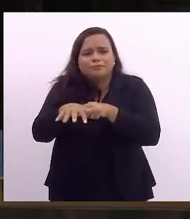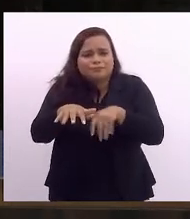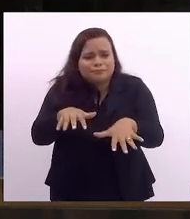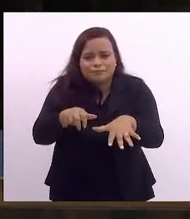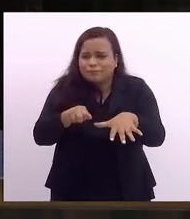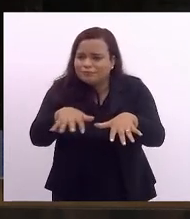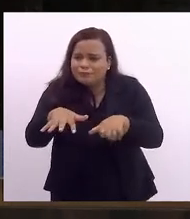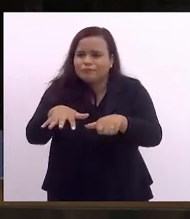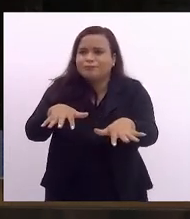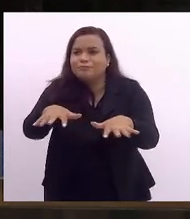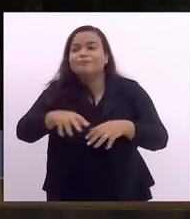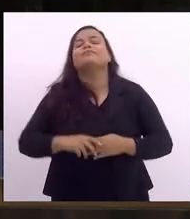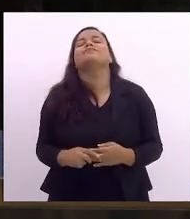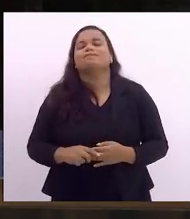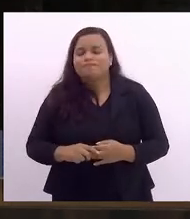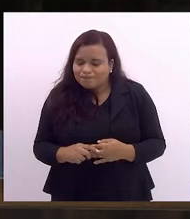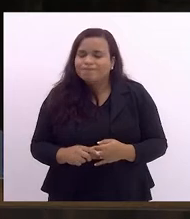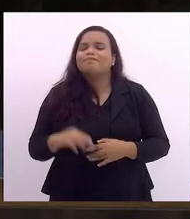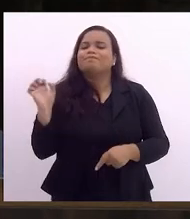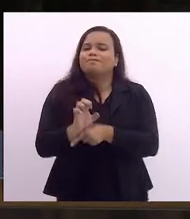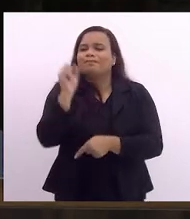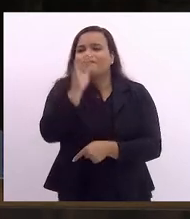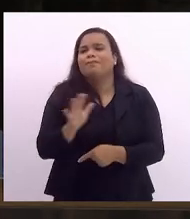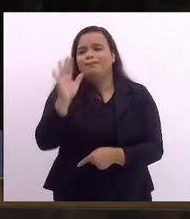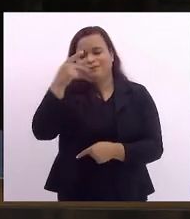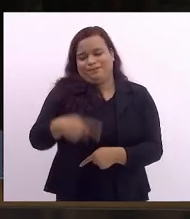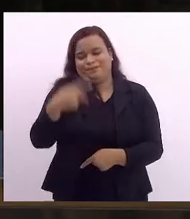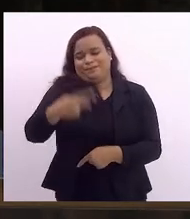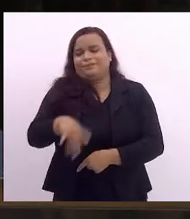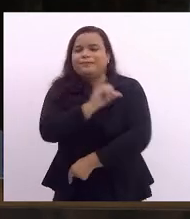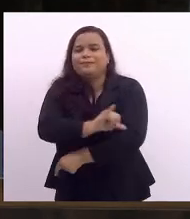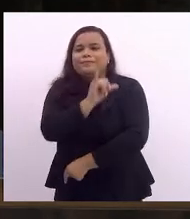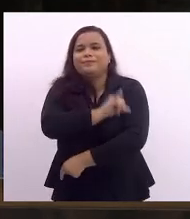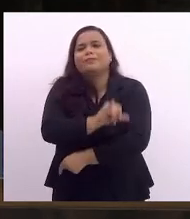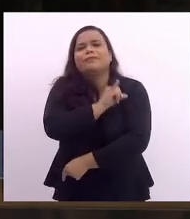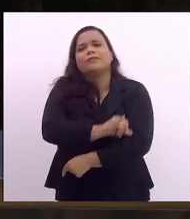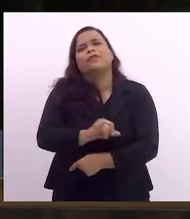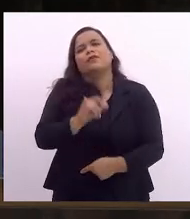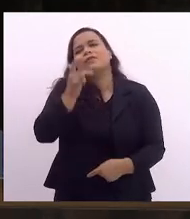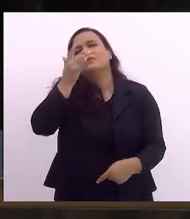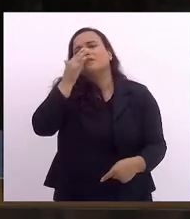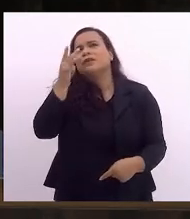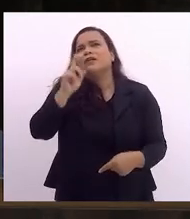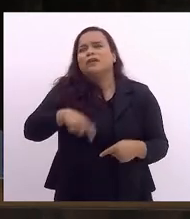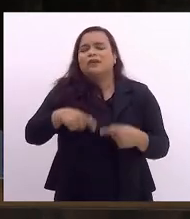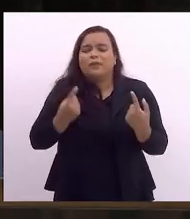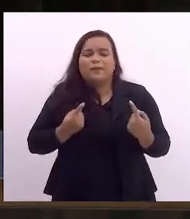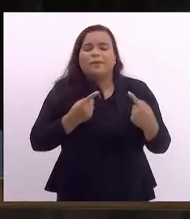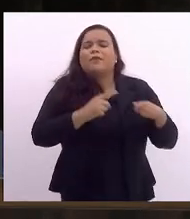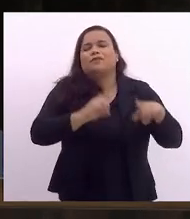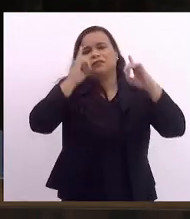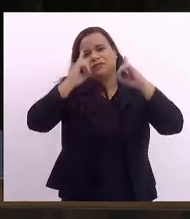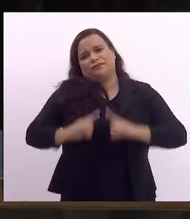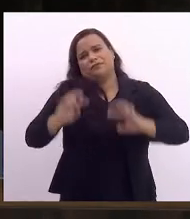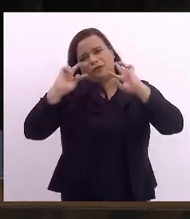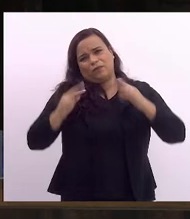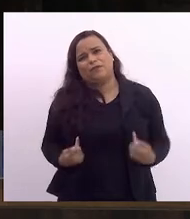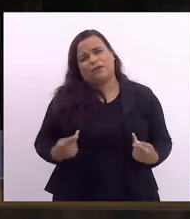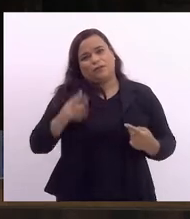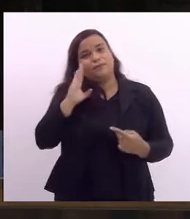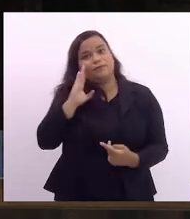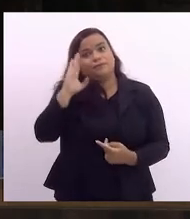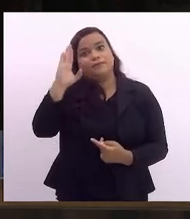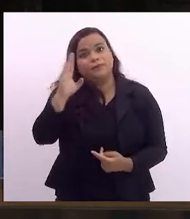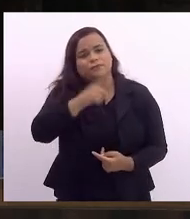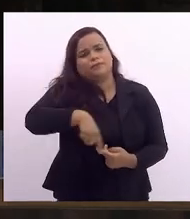esse mesmo estado, ele encarcera, ele violenta a dignidade humana desses e, especialmente,